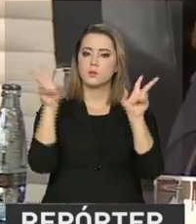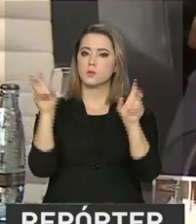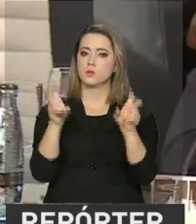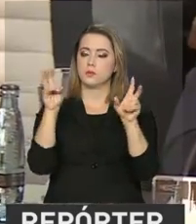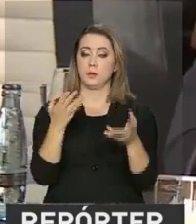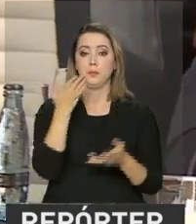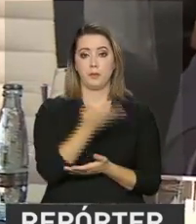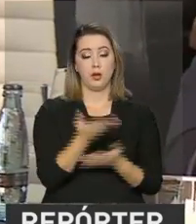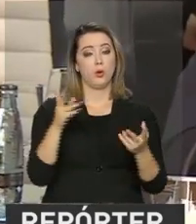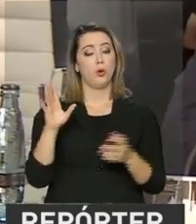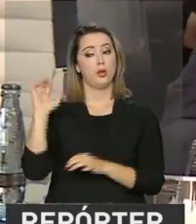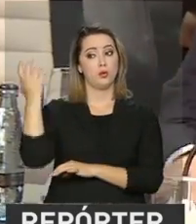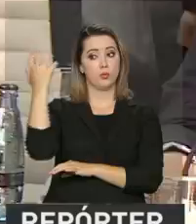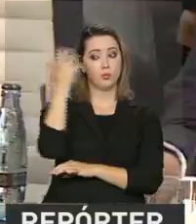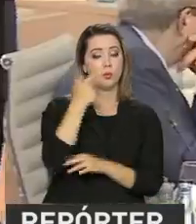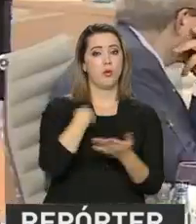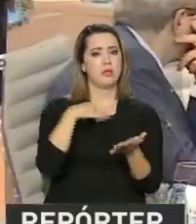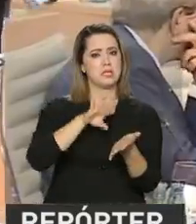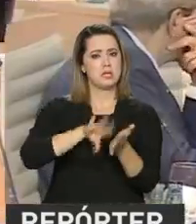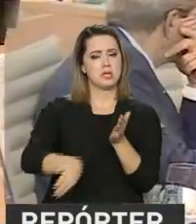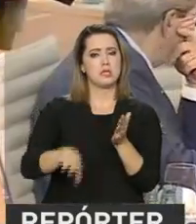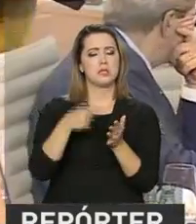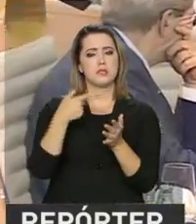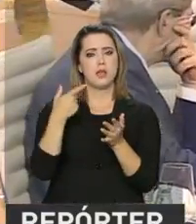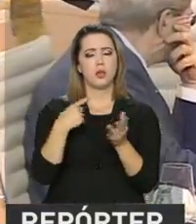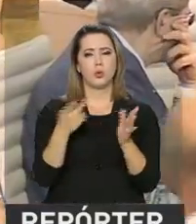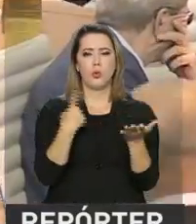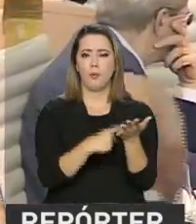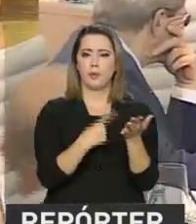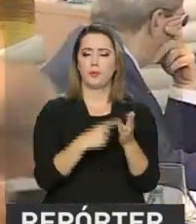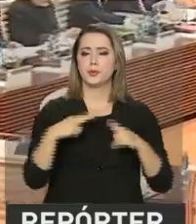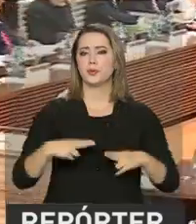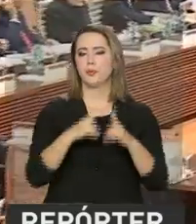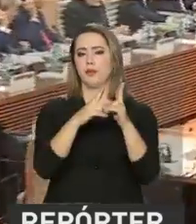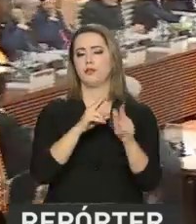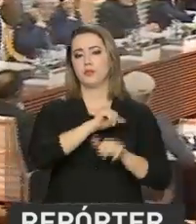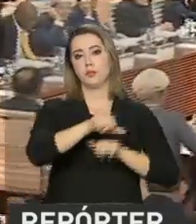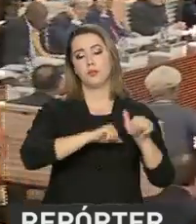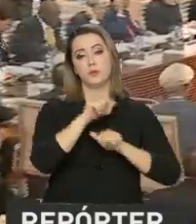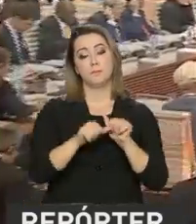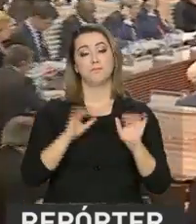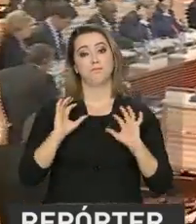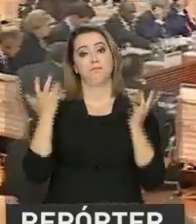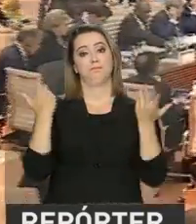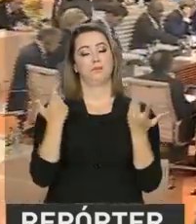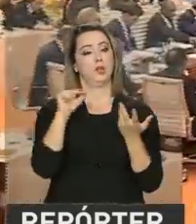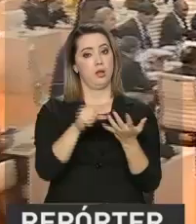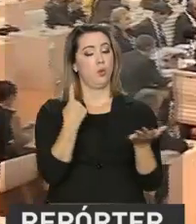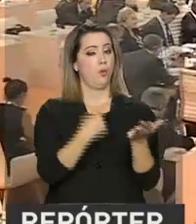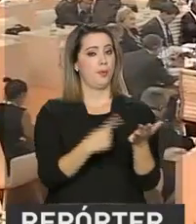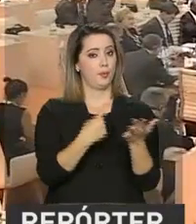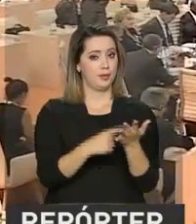ganhar destaque com a saída dos Estados Unidos do Acordo de Paris sobre mudanças climáticas. Firmado em dezembro de 2015,